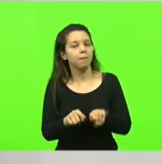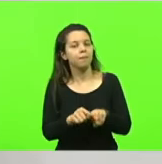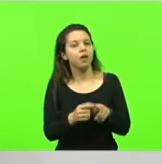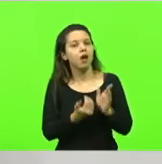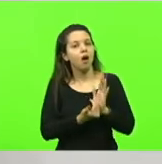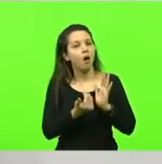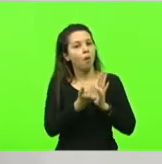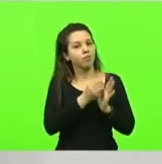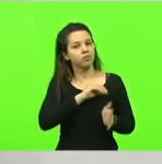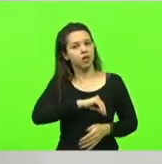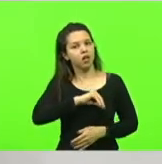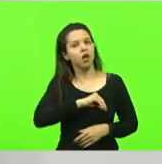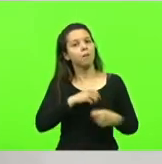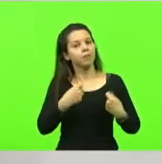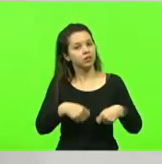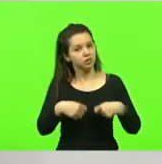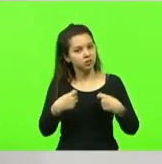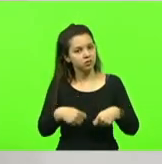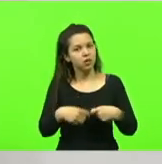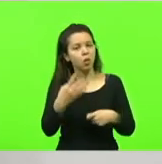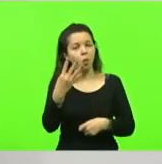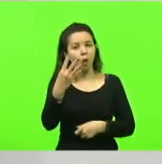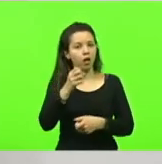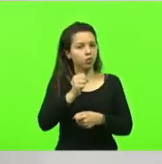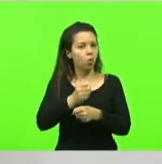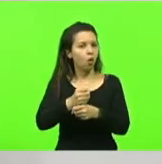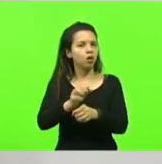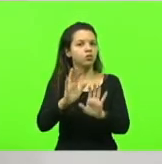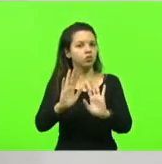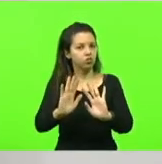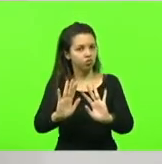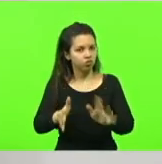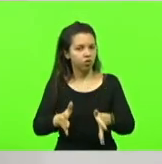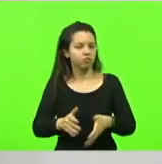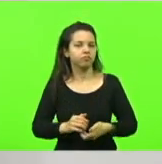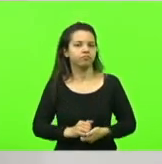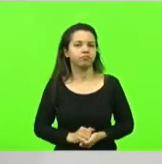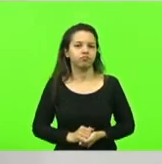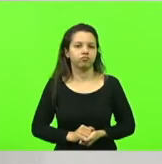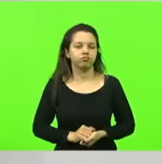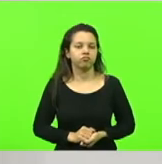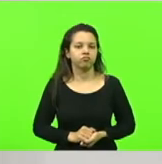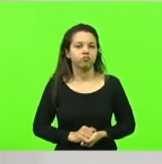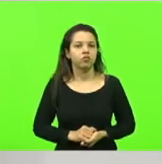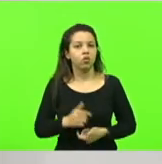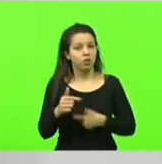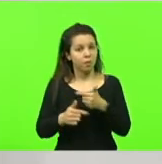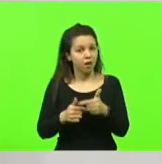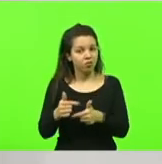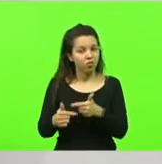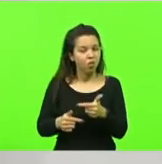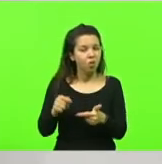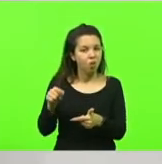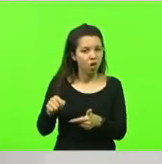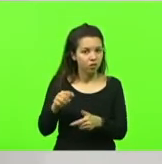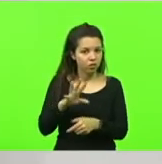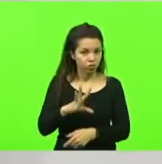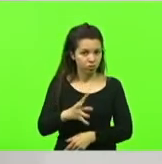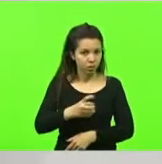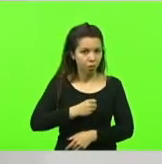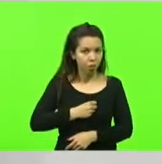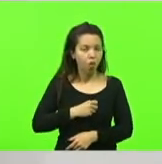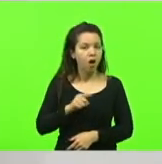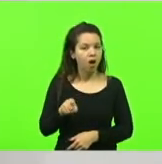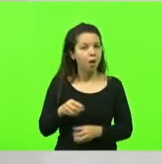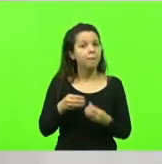que não acontece há 4 anos, segundo os dados do Sine Saúde. O trabalhador do SAMU se encontra bem prejudicado quanto aos seus